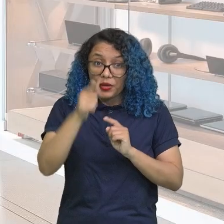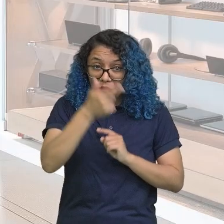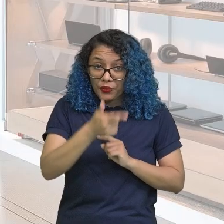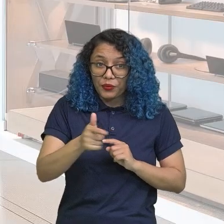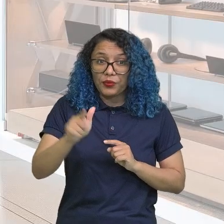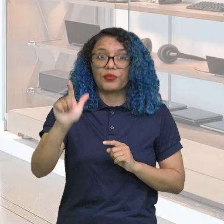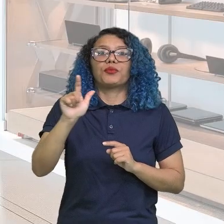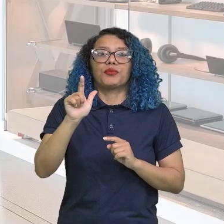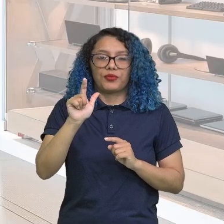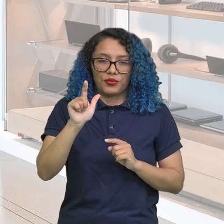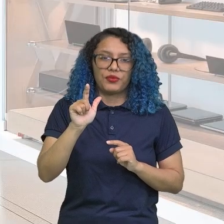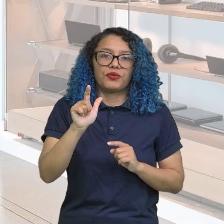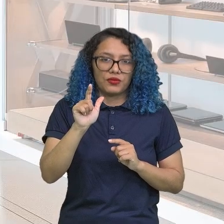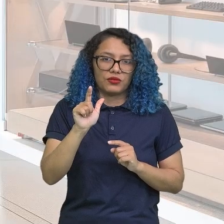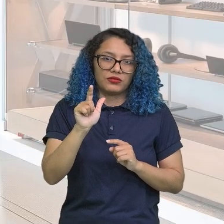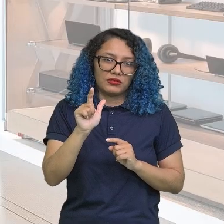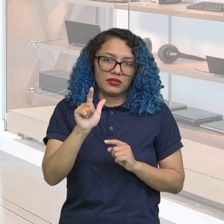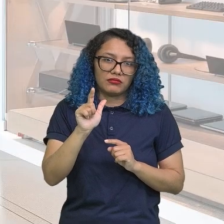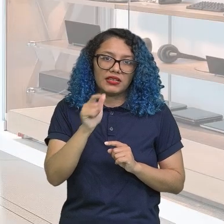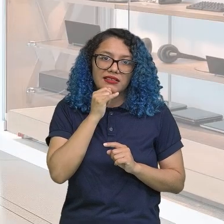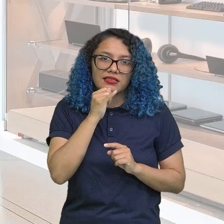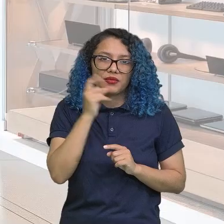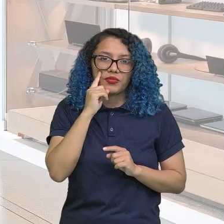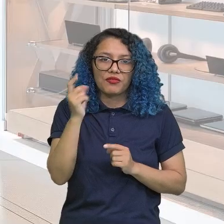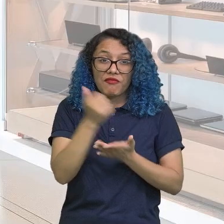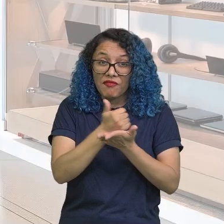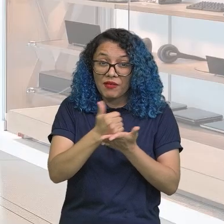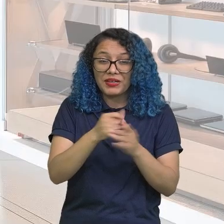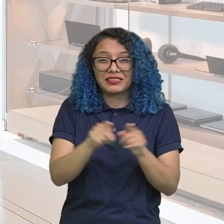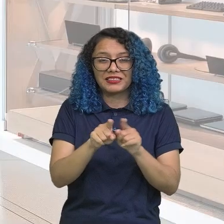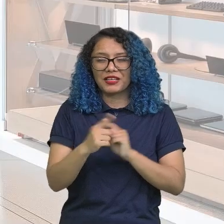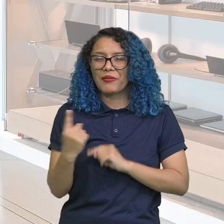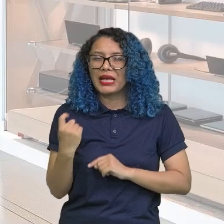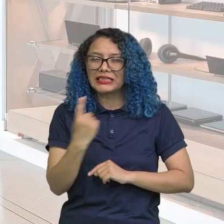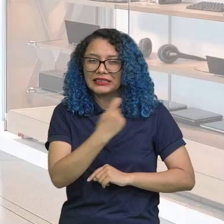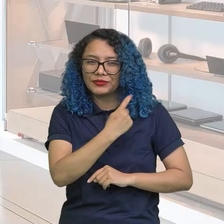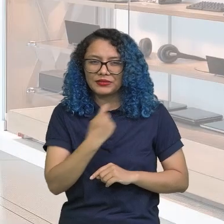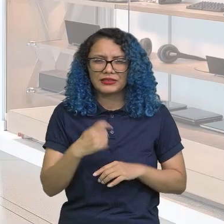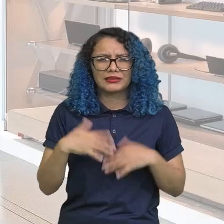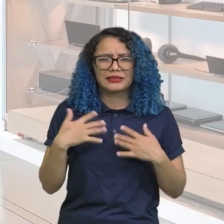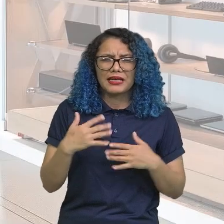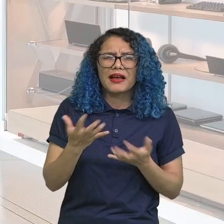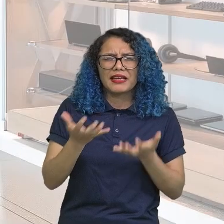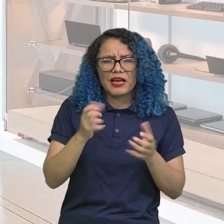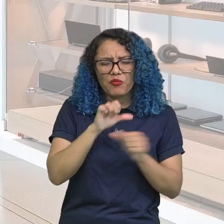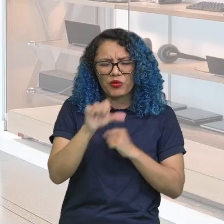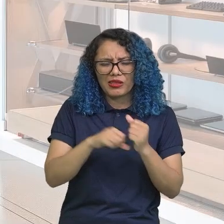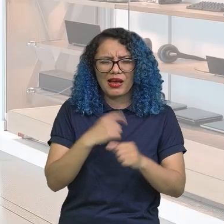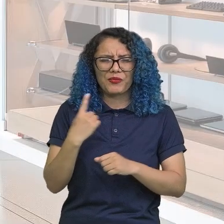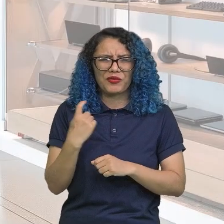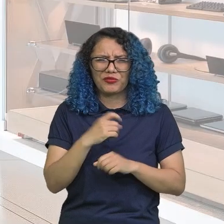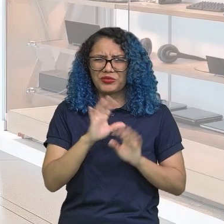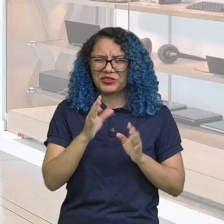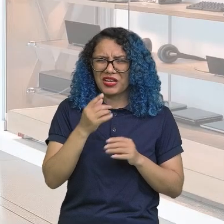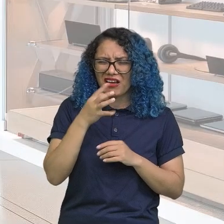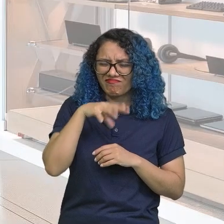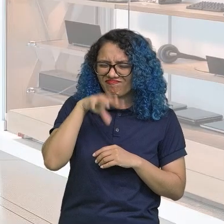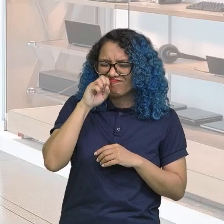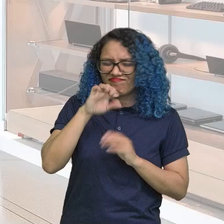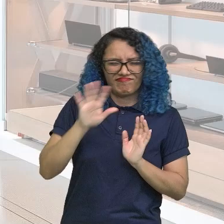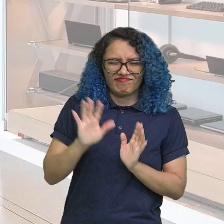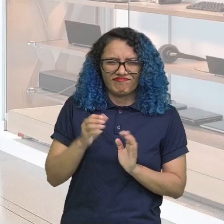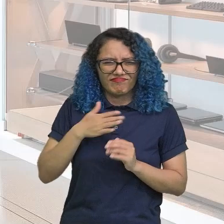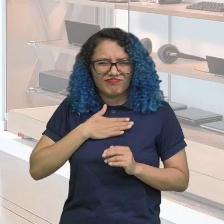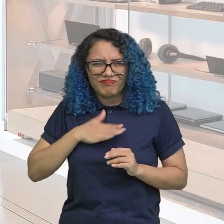outra tentação para você. Farmácia e perfumaria. Puxa, eu estou querendo trocar de perfume, já enjoei, não é, do cheiro